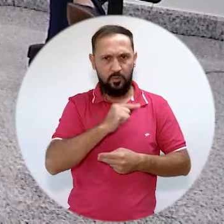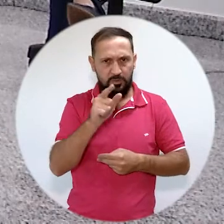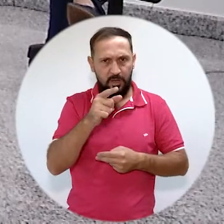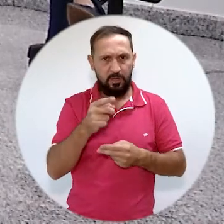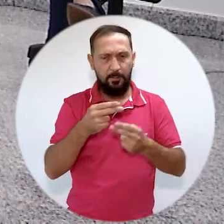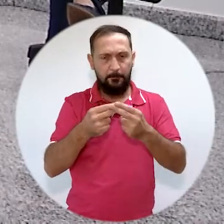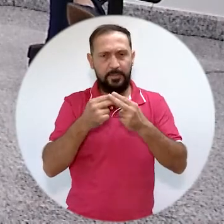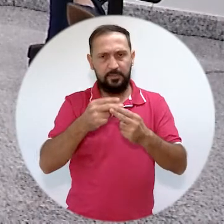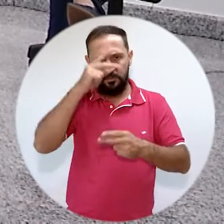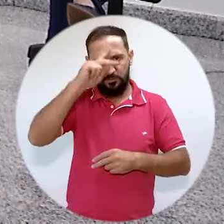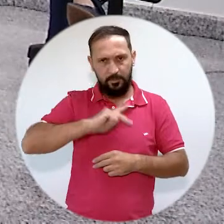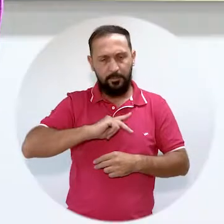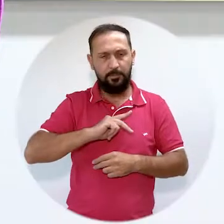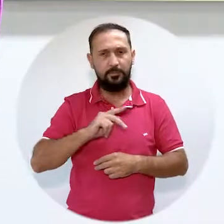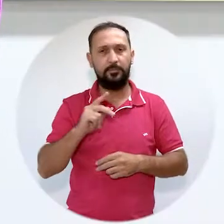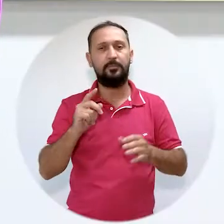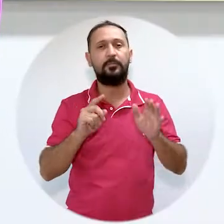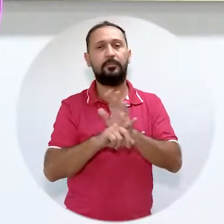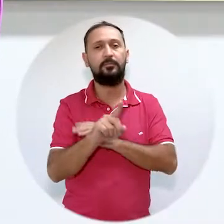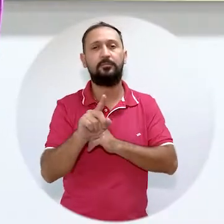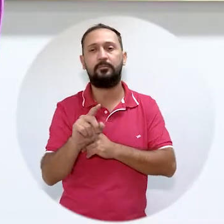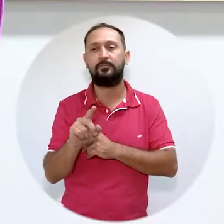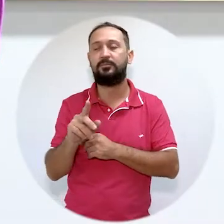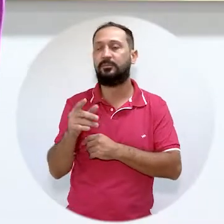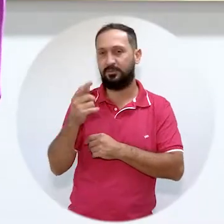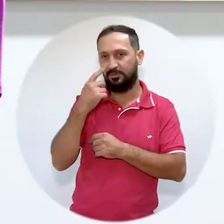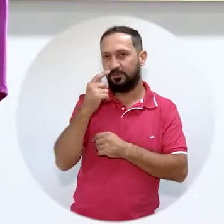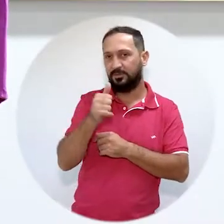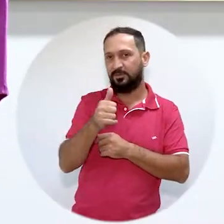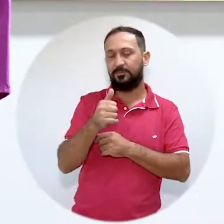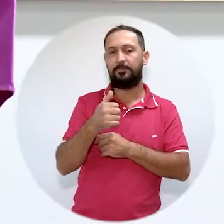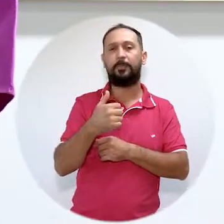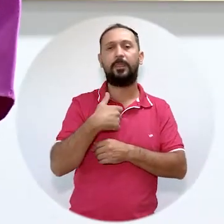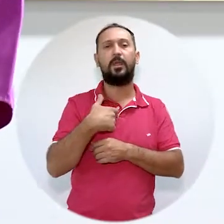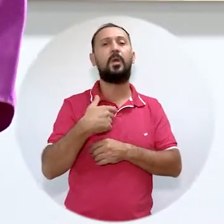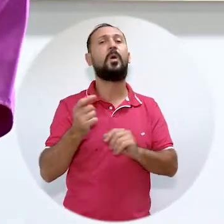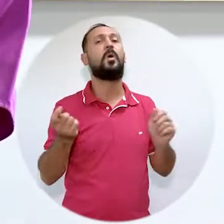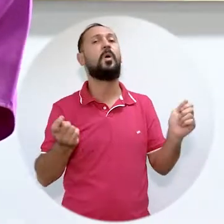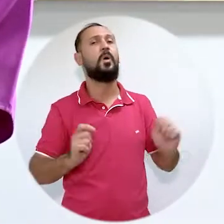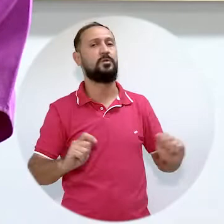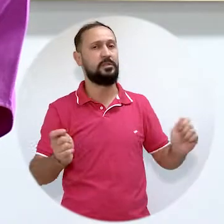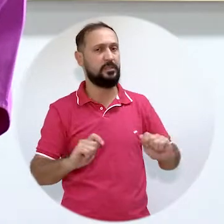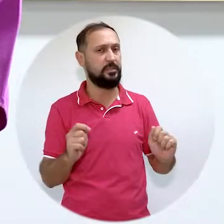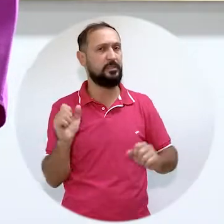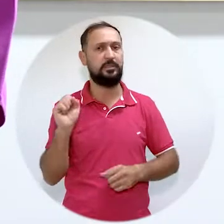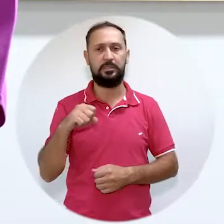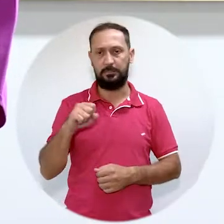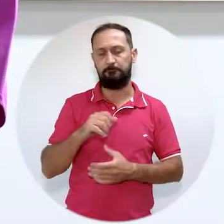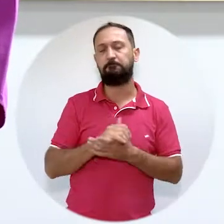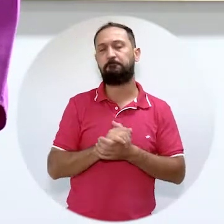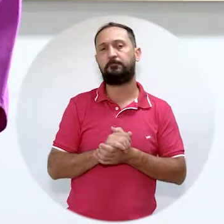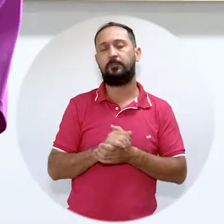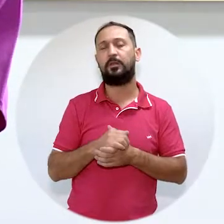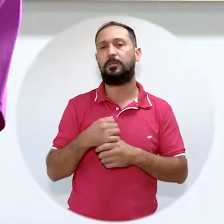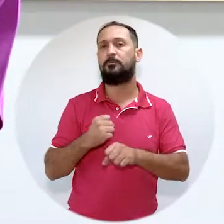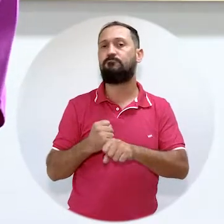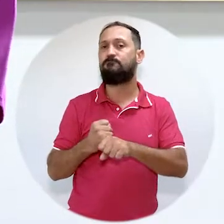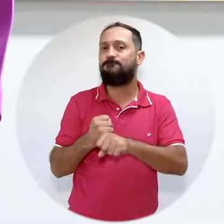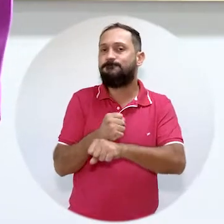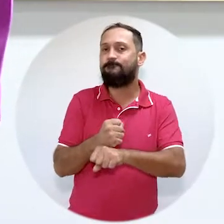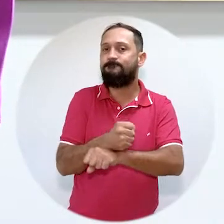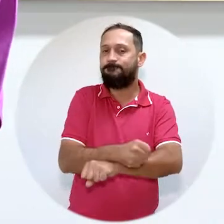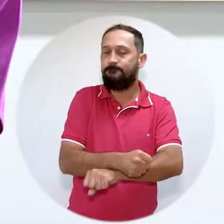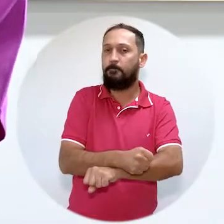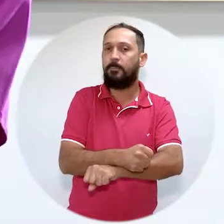consegue ter paciência com você mesmo, Karine? Olha, até consigo, viu? Consigo bastante, assim, e me